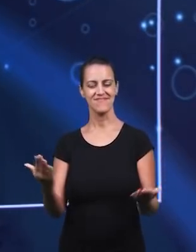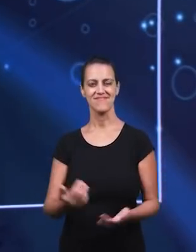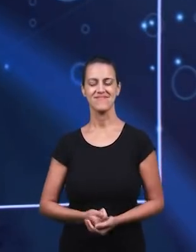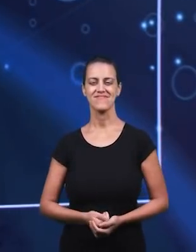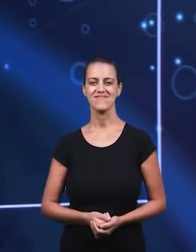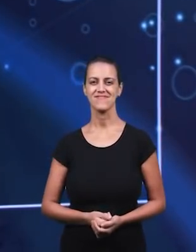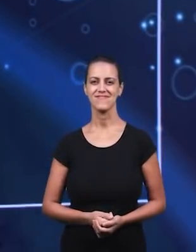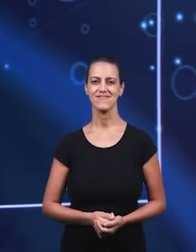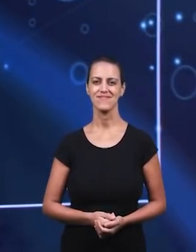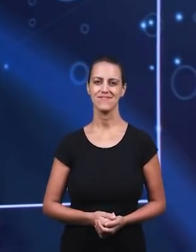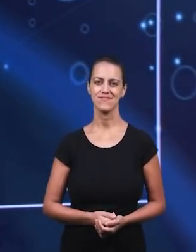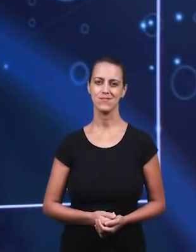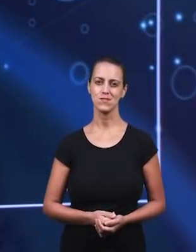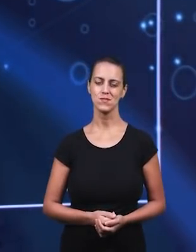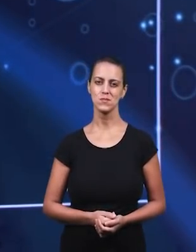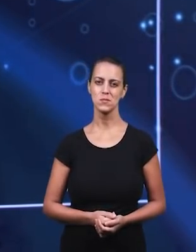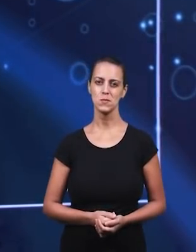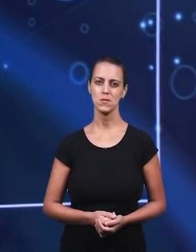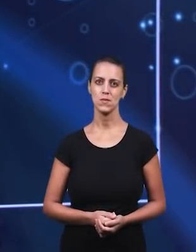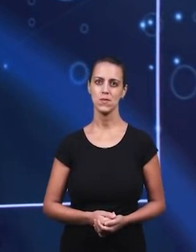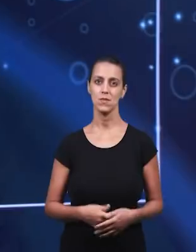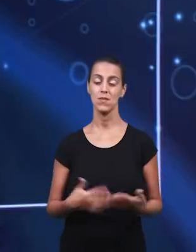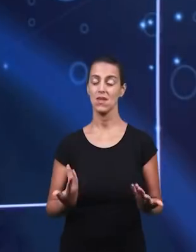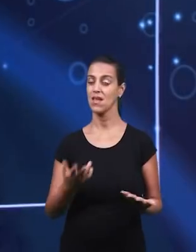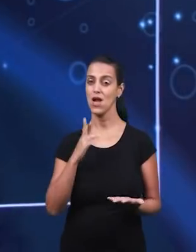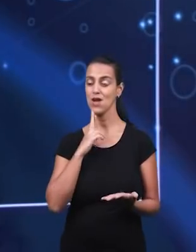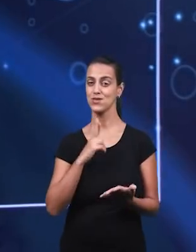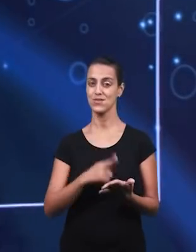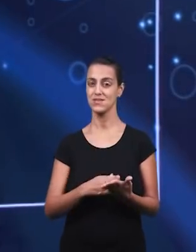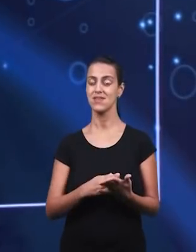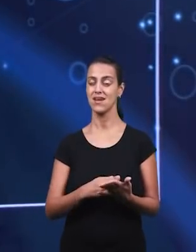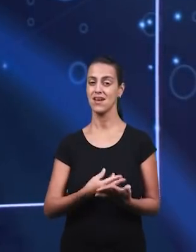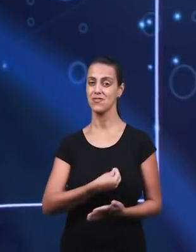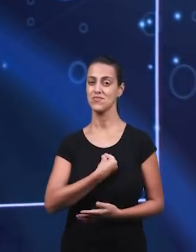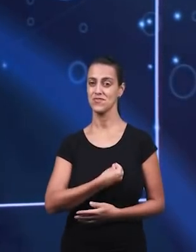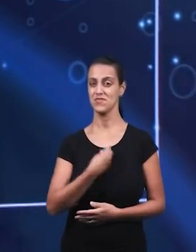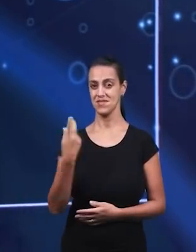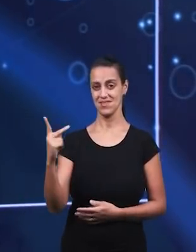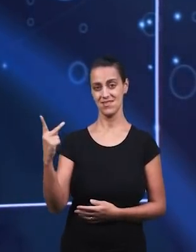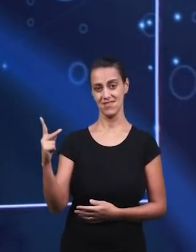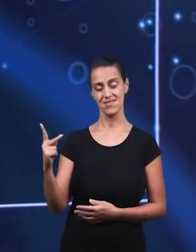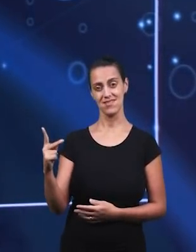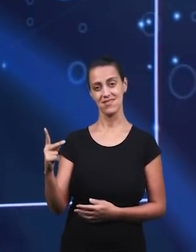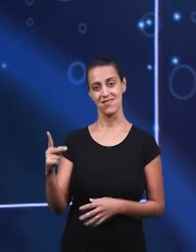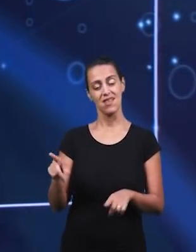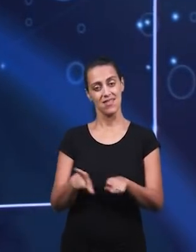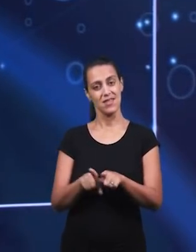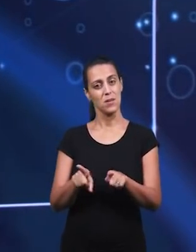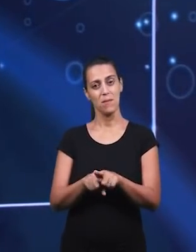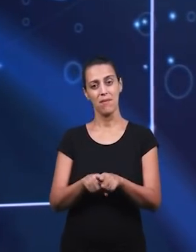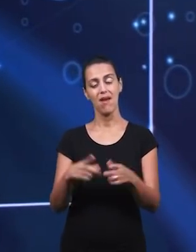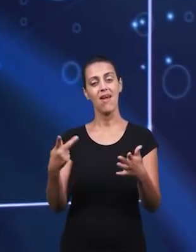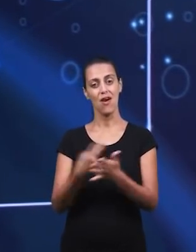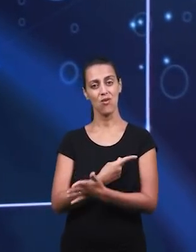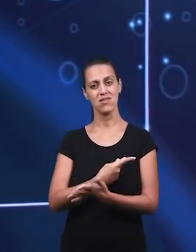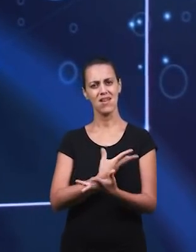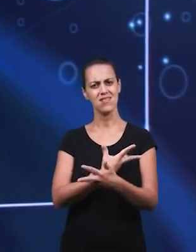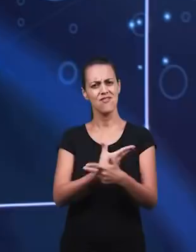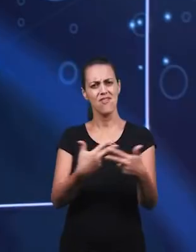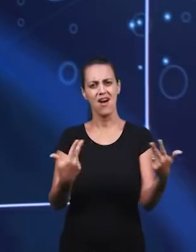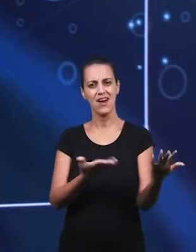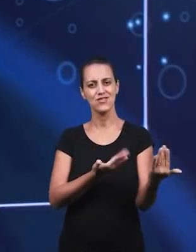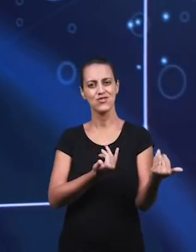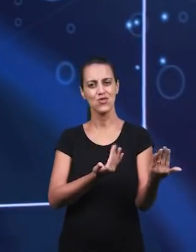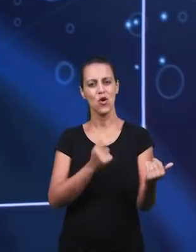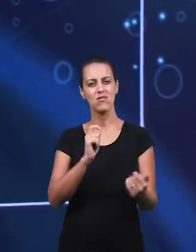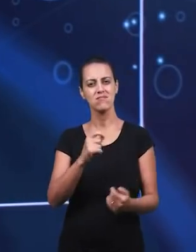E interessante que o resultado disso para a vida da irmã é um resultado que tem ocorrido também na vida de muitos jovens, que é